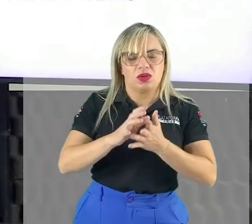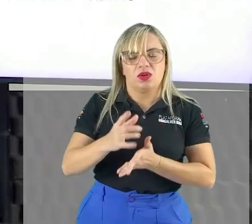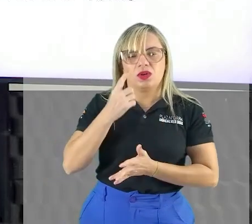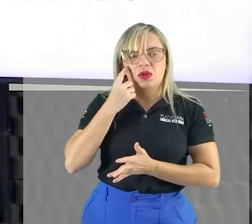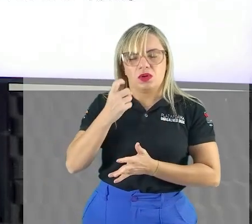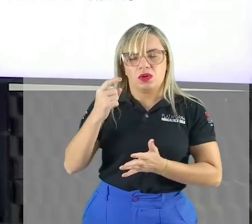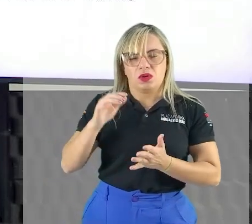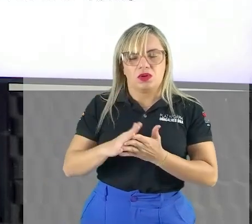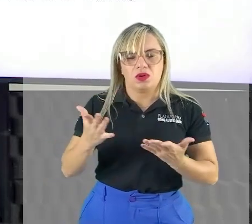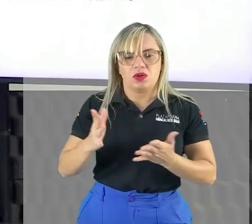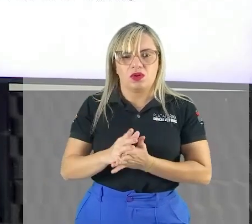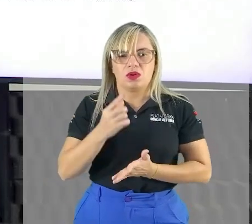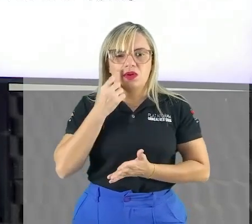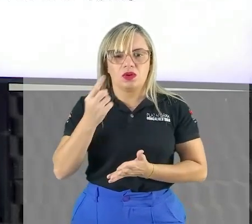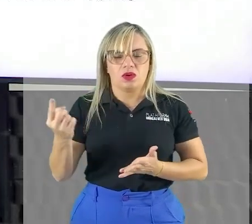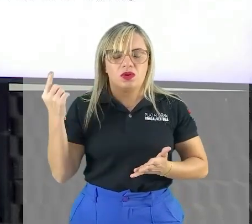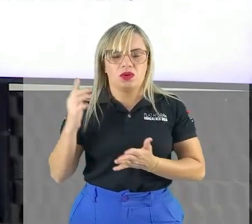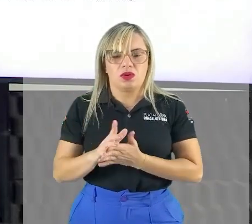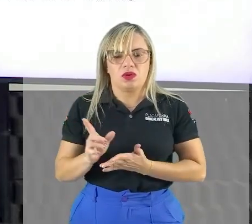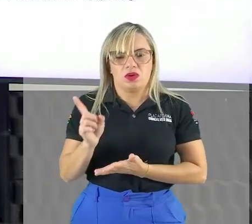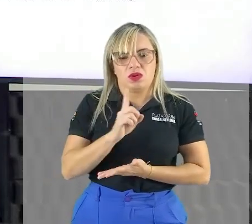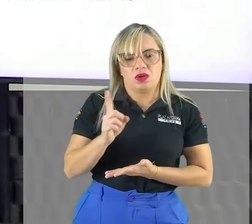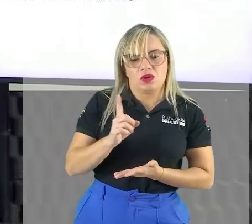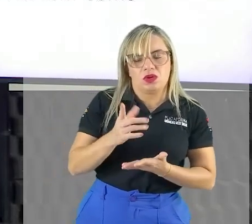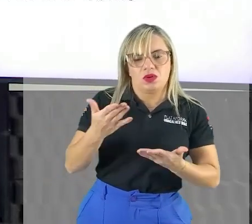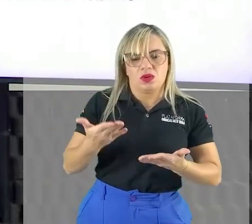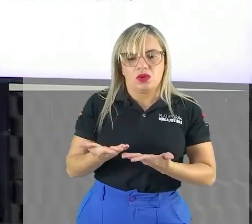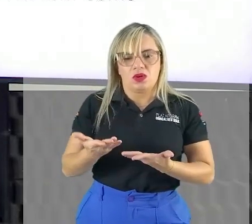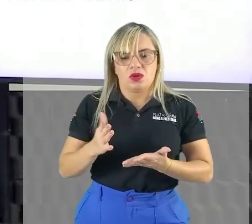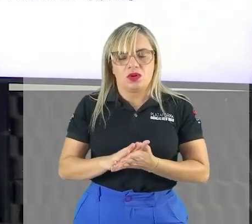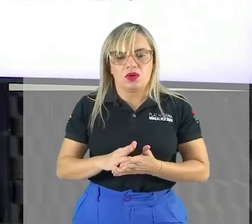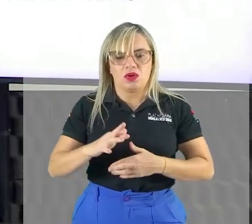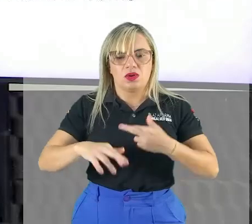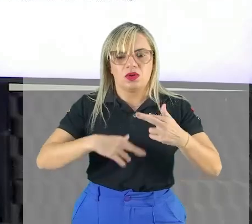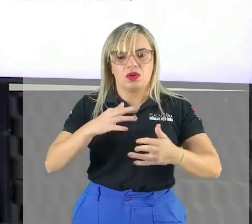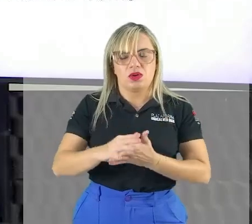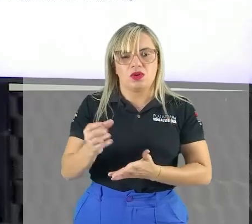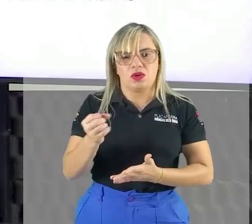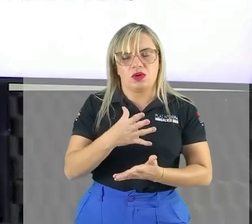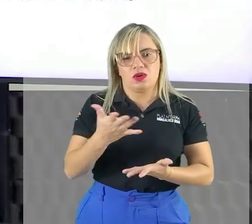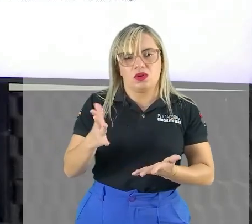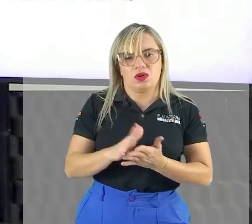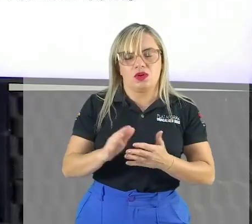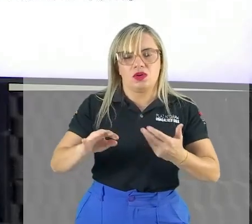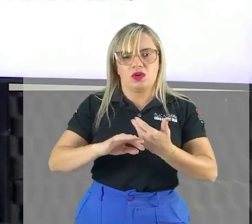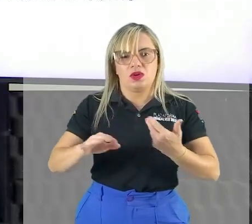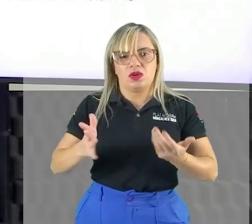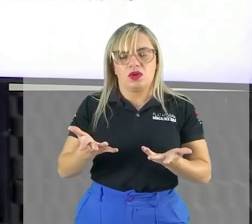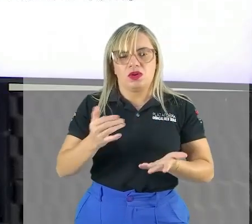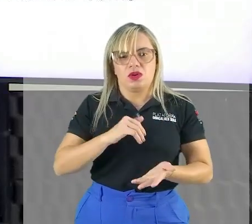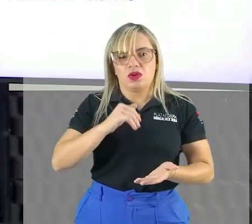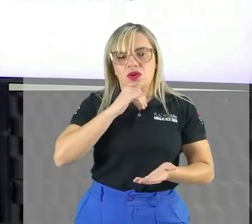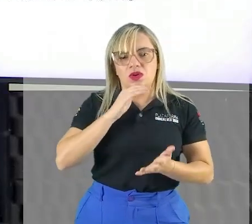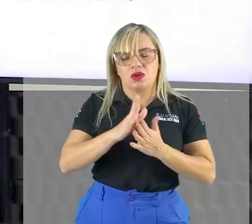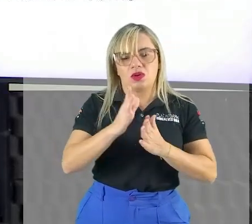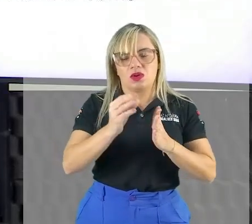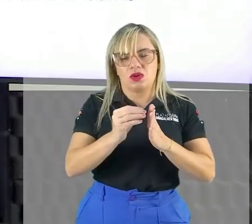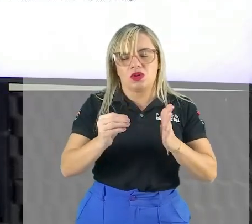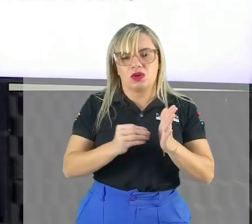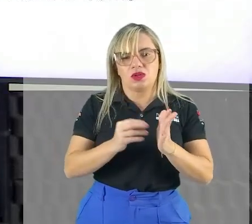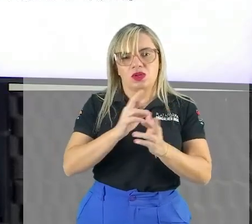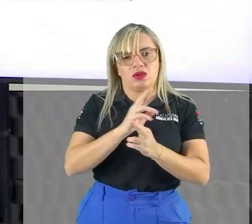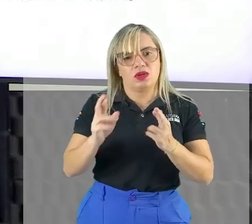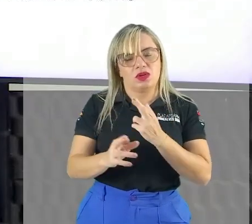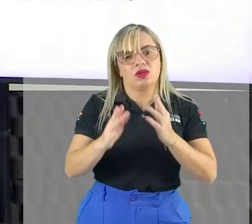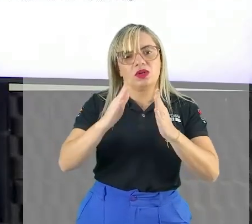observar isso. Não que estes renascentistas se afastaram, por exemplo, dos conteúdos que eram relacionados à religião. Mas